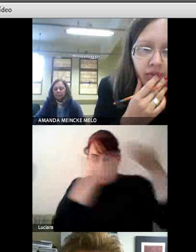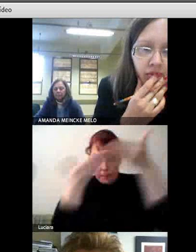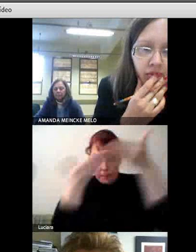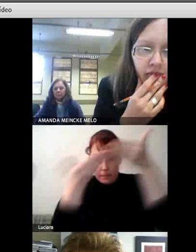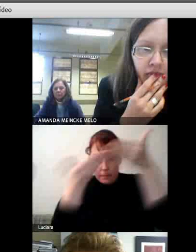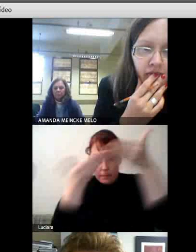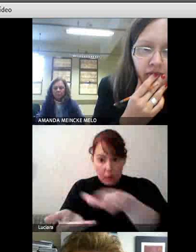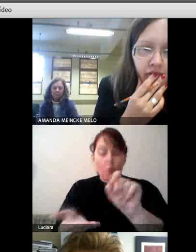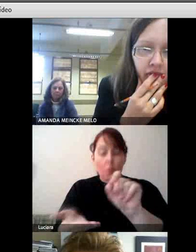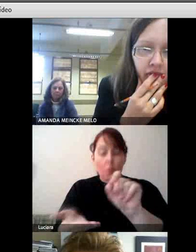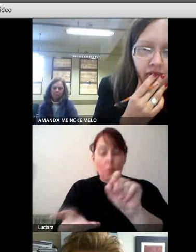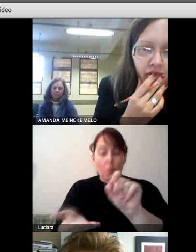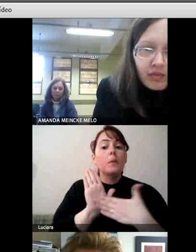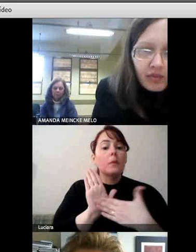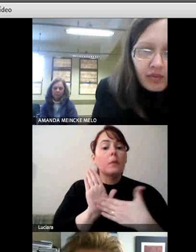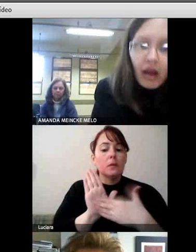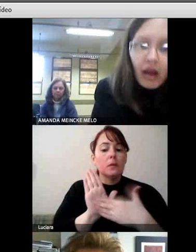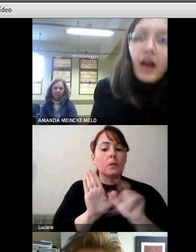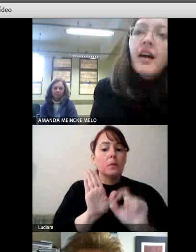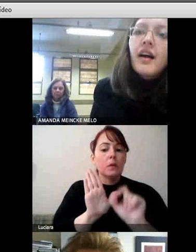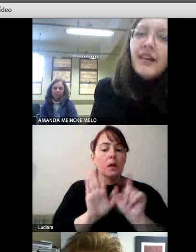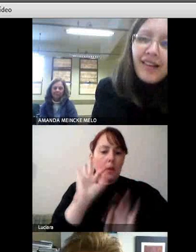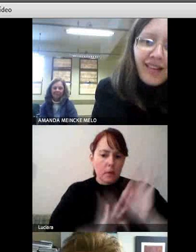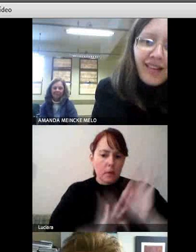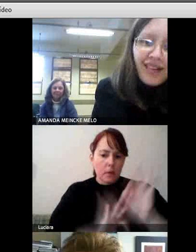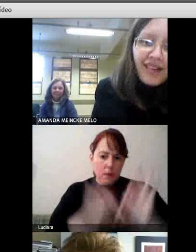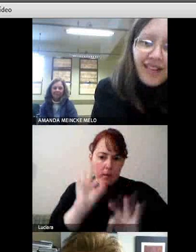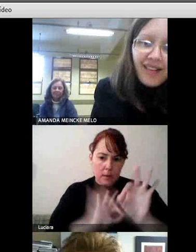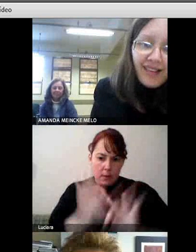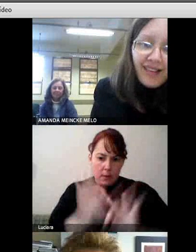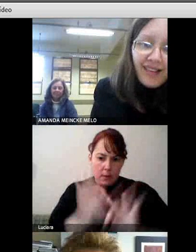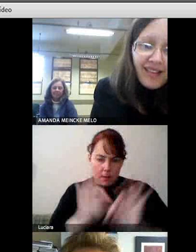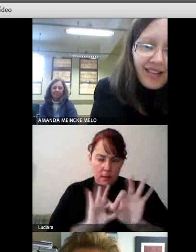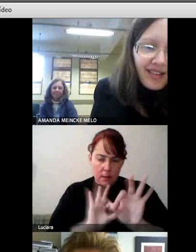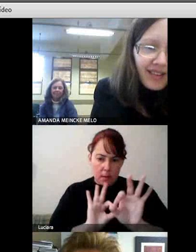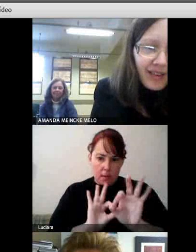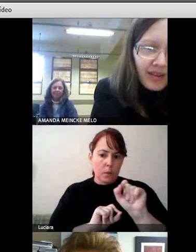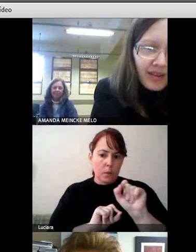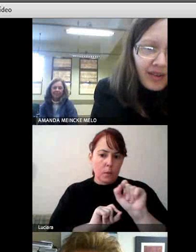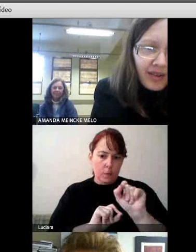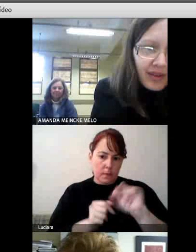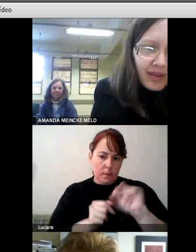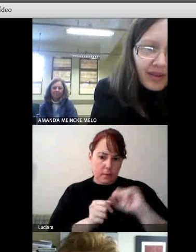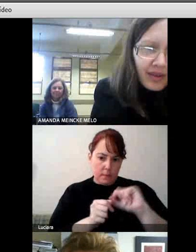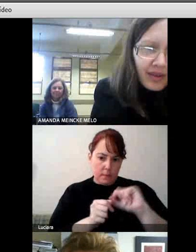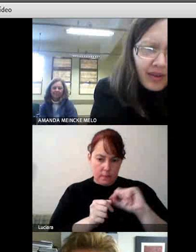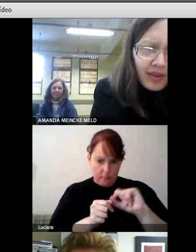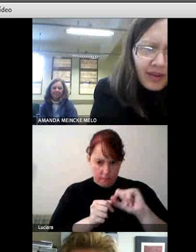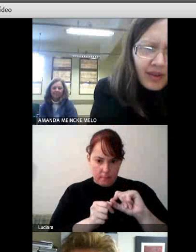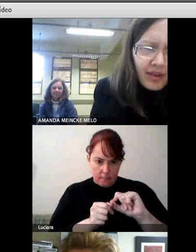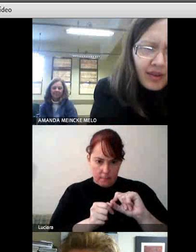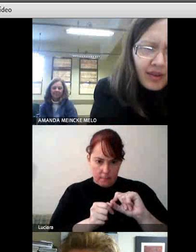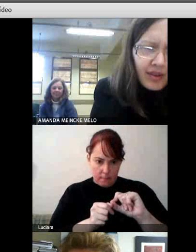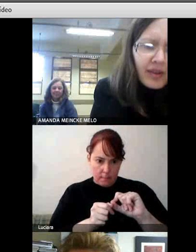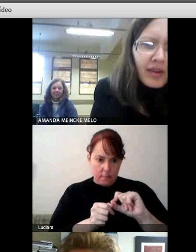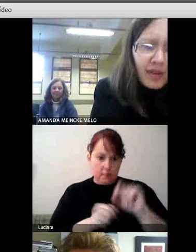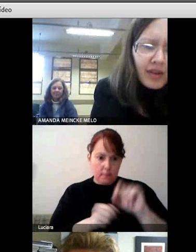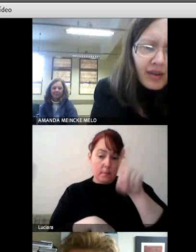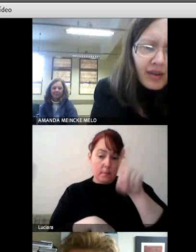de casa, é punido. O professor tem um medo da punição, tem um medo de errar porque vai ser punido, porque ele faz isso na escola todo